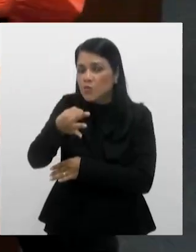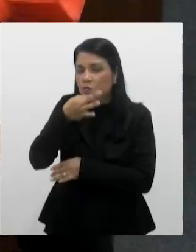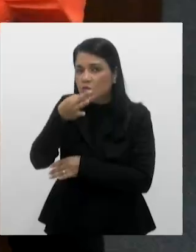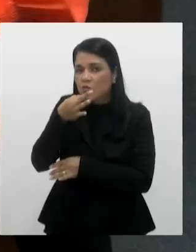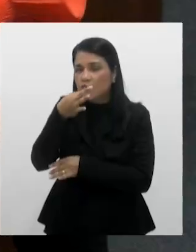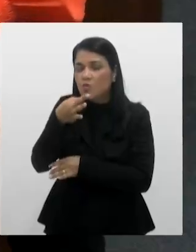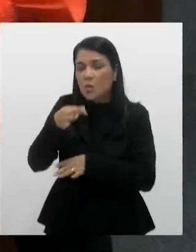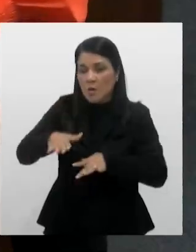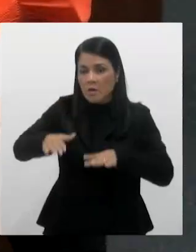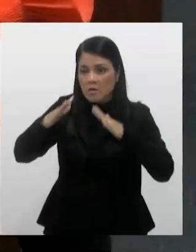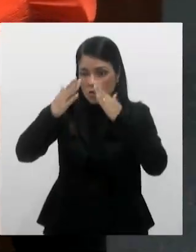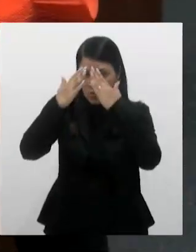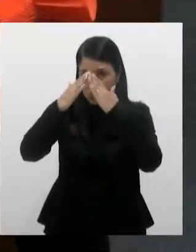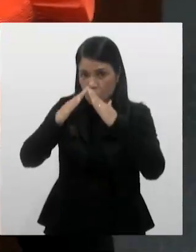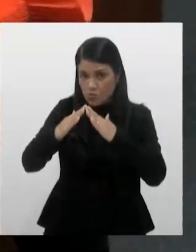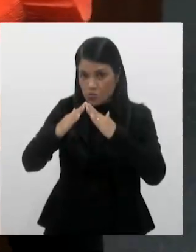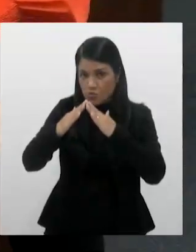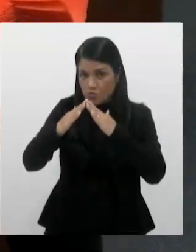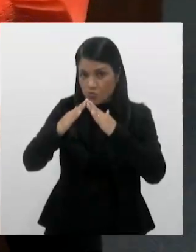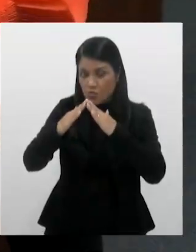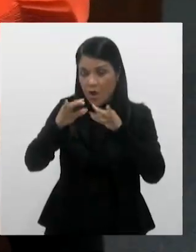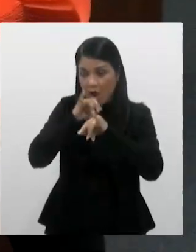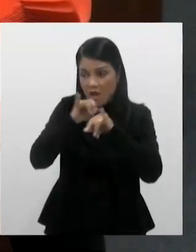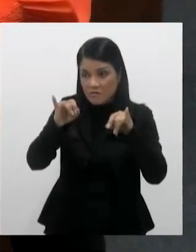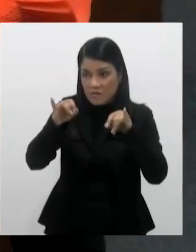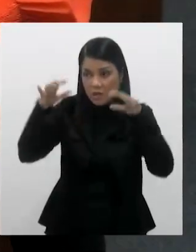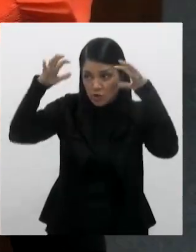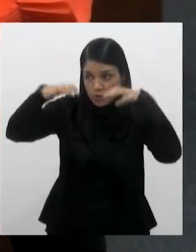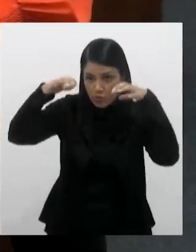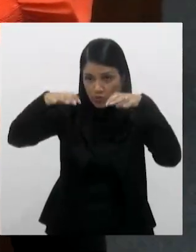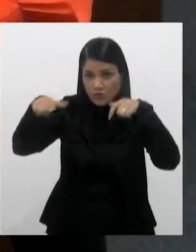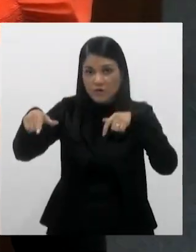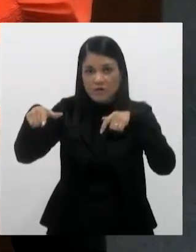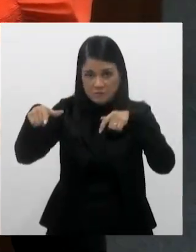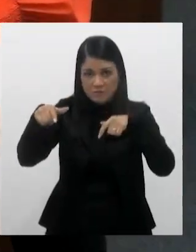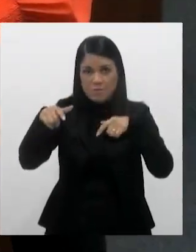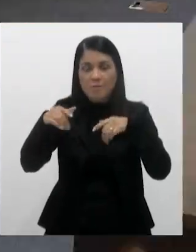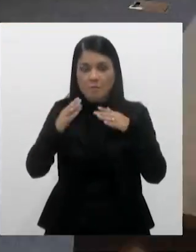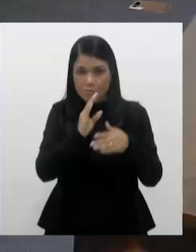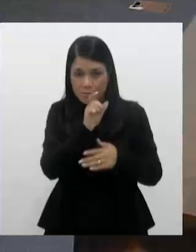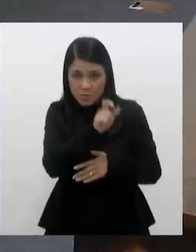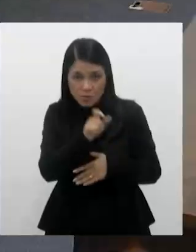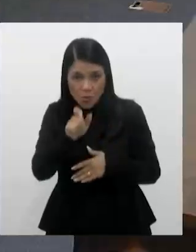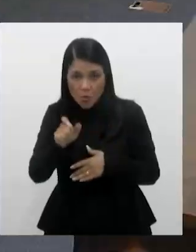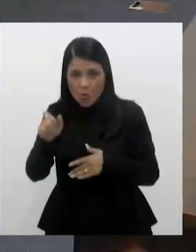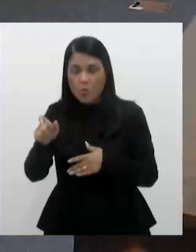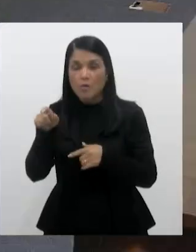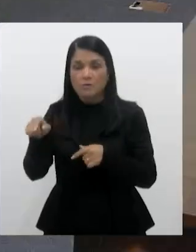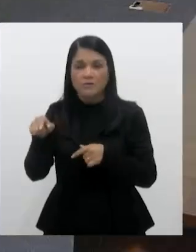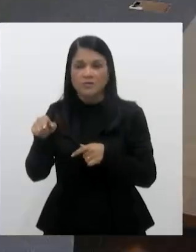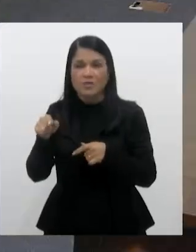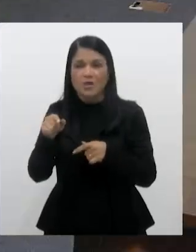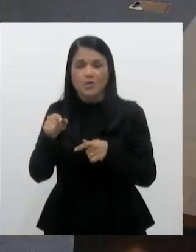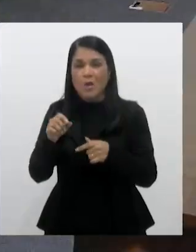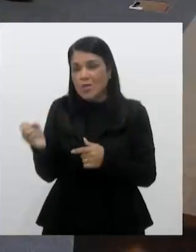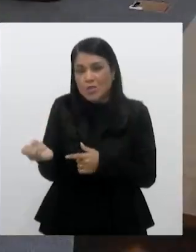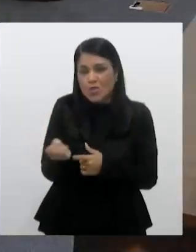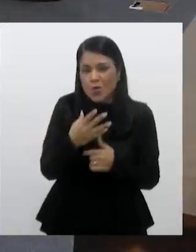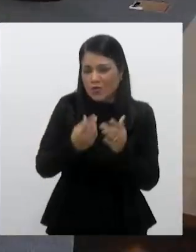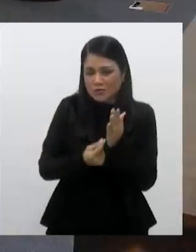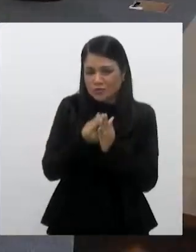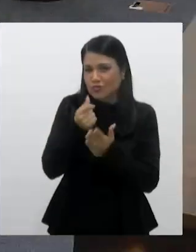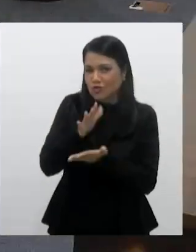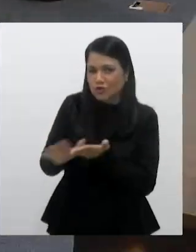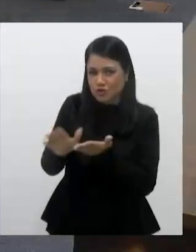inundação ou coisas assim, a gente comprou com os recursos do FECAM. Então, não é um recurso novo, não aumenta a despesa,